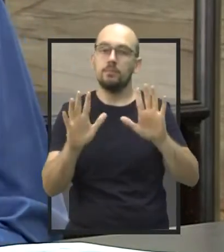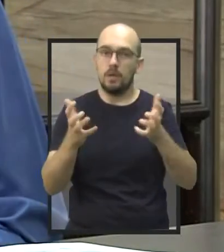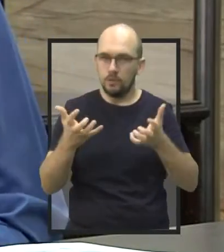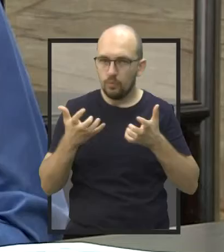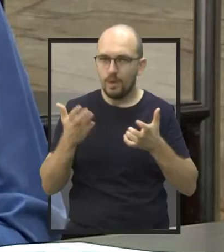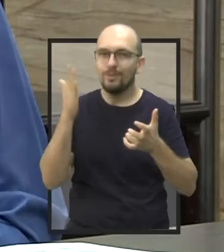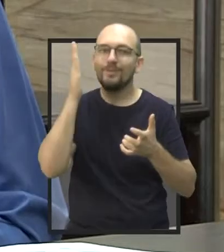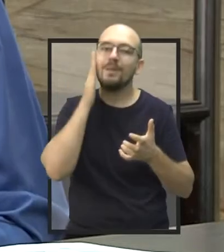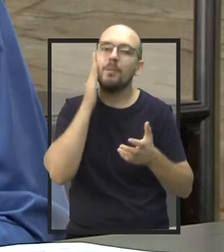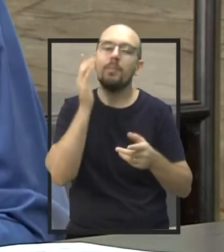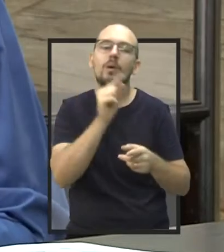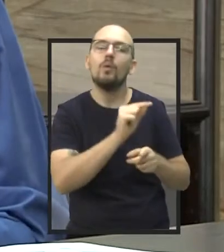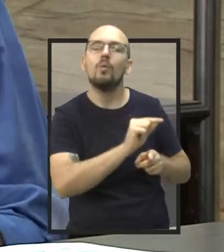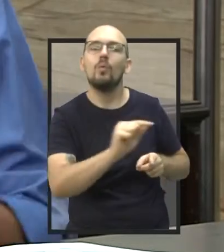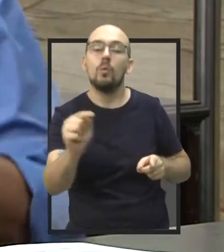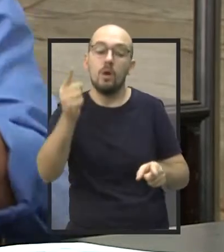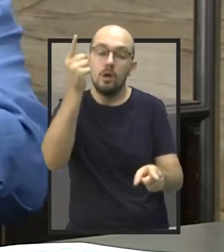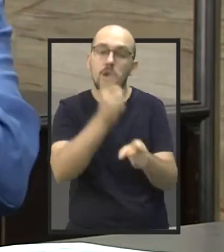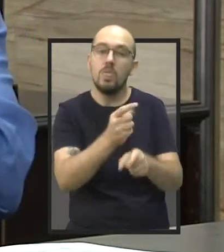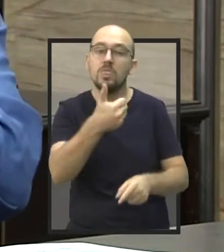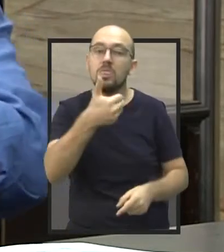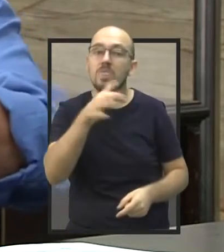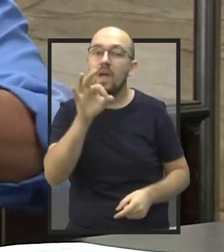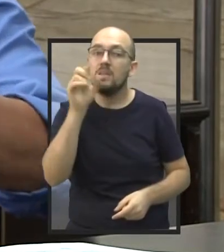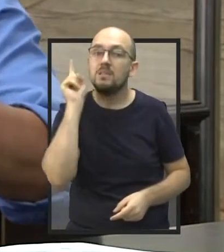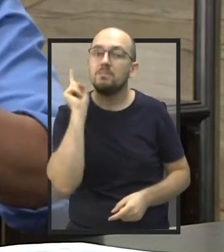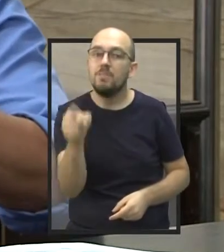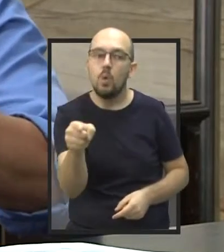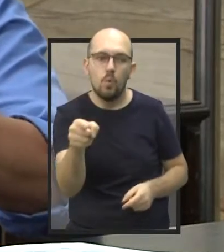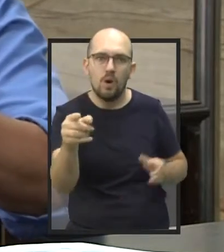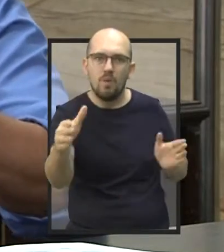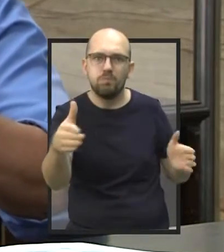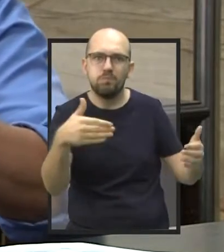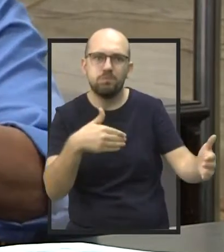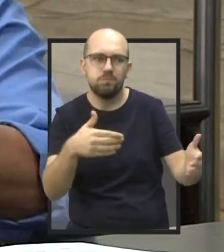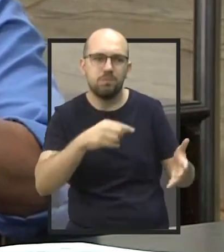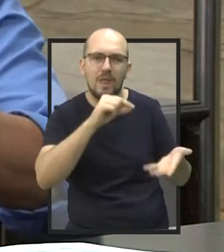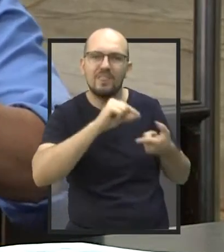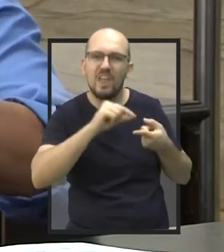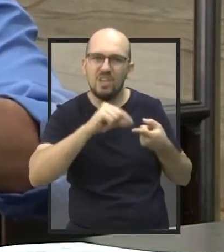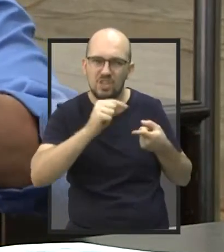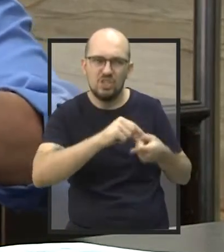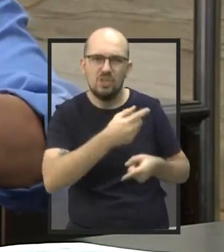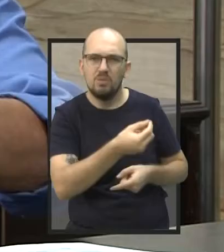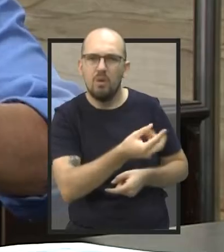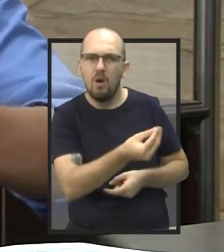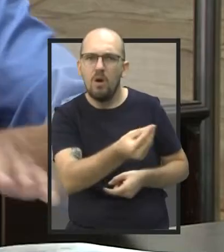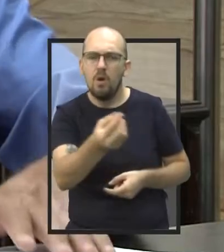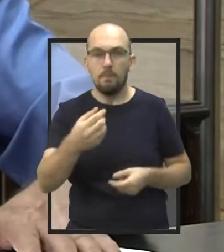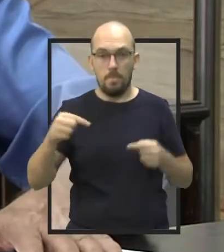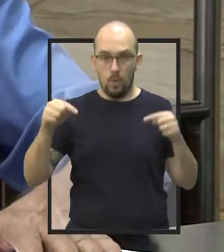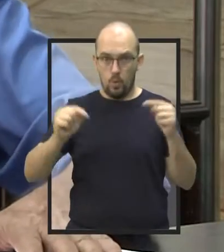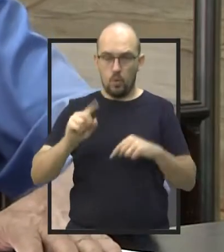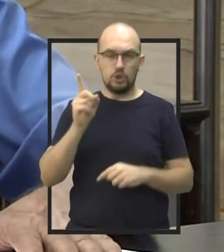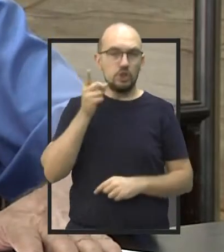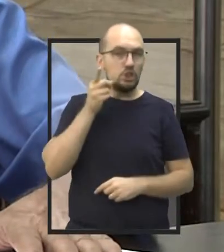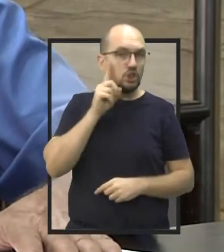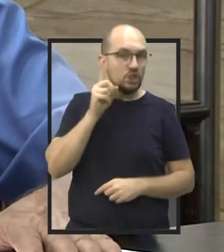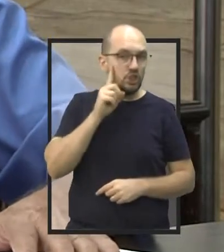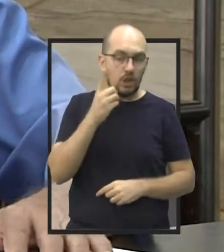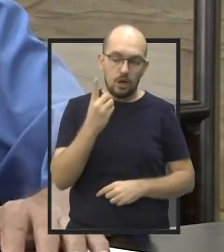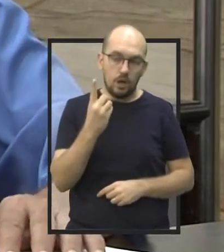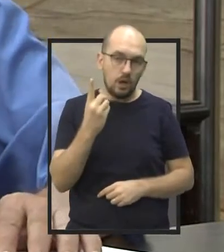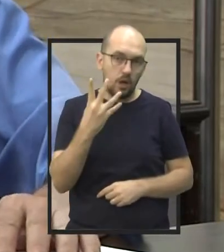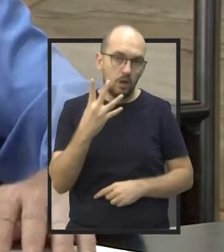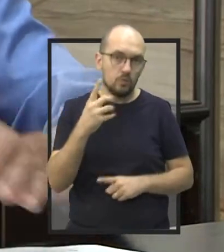localizado 10 mil testes. Nós estamos hoje no dia 14, se eu não estiver enganado, 14 de